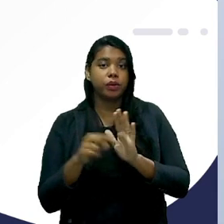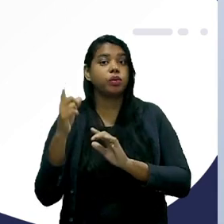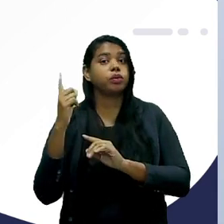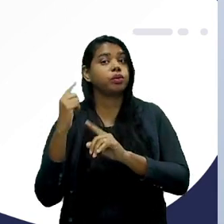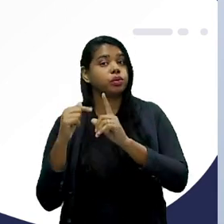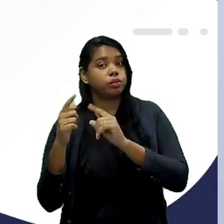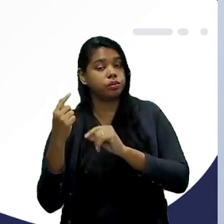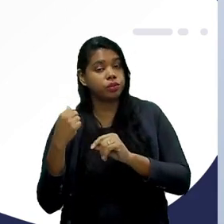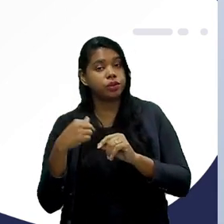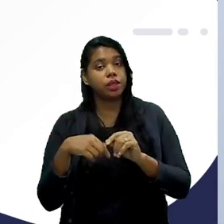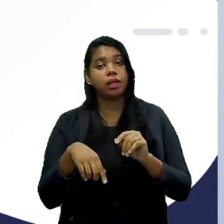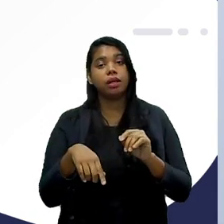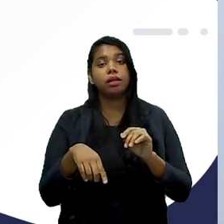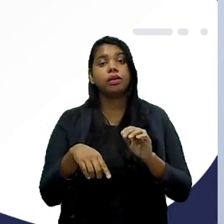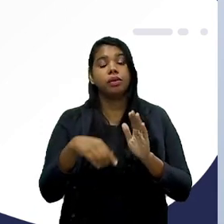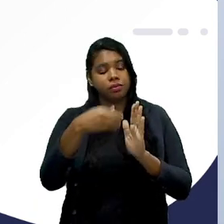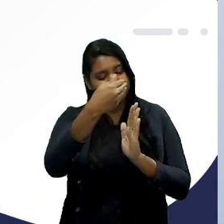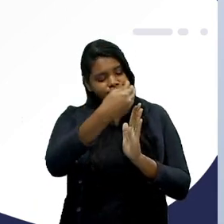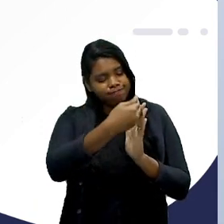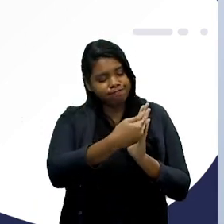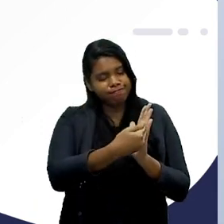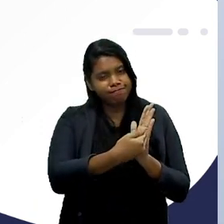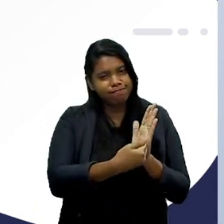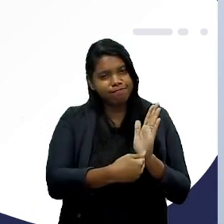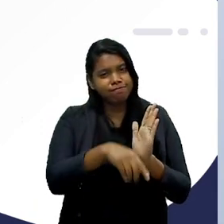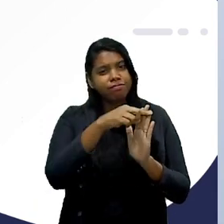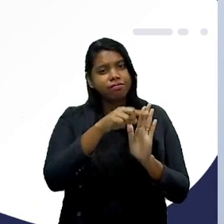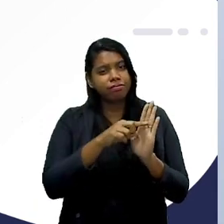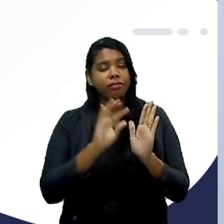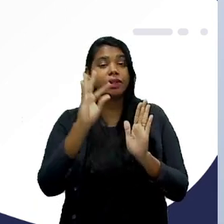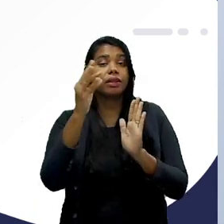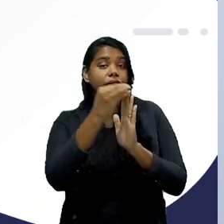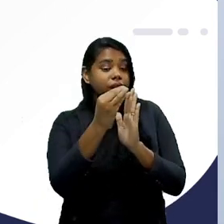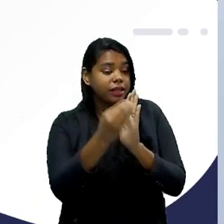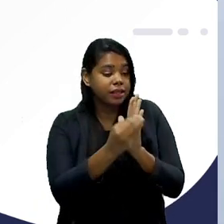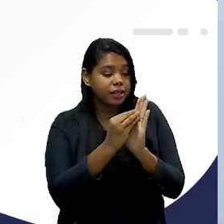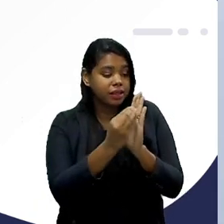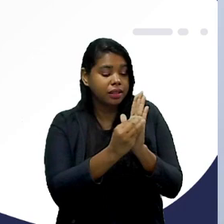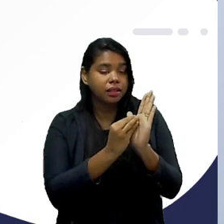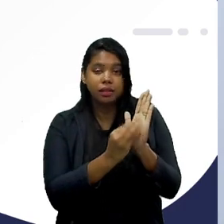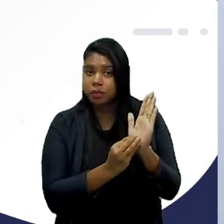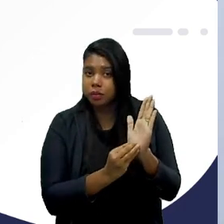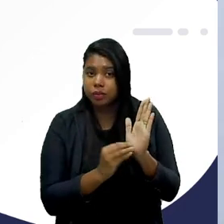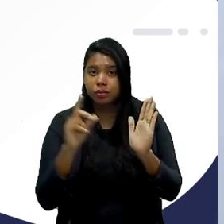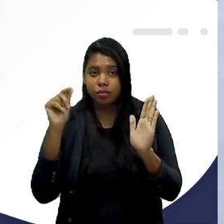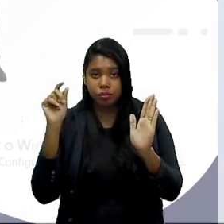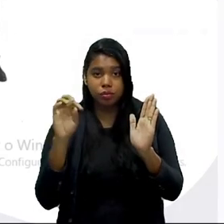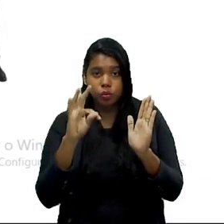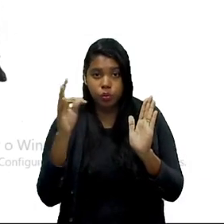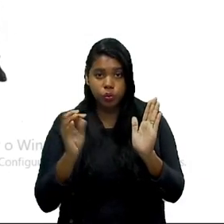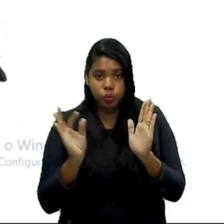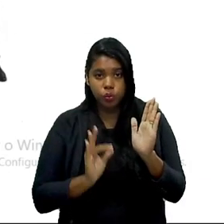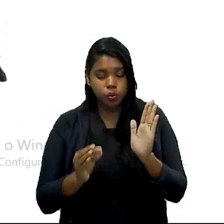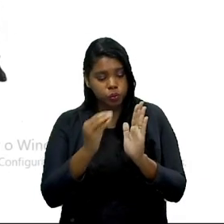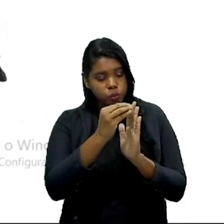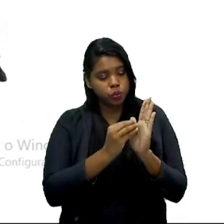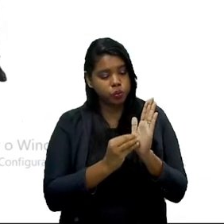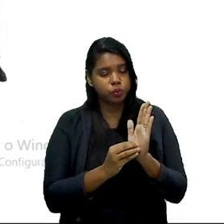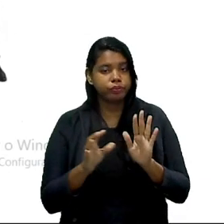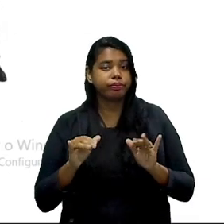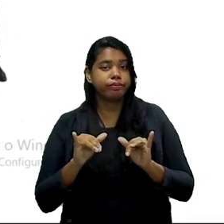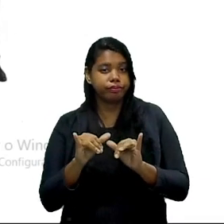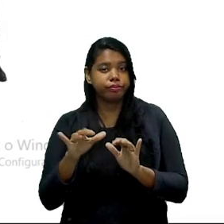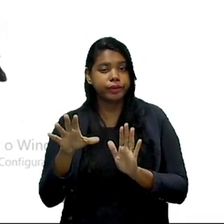tenha, e de repente ele tem que incorporar nos seus custos. Então, no caso aí, quando junta tudo isso, é o custo da mercadoria